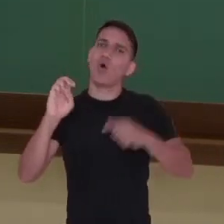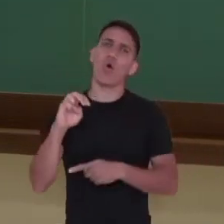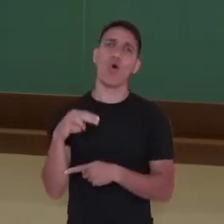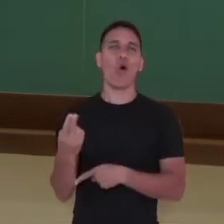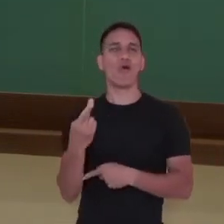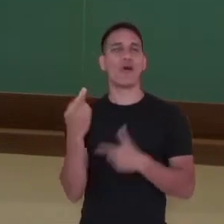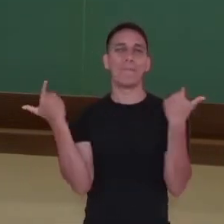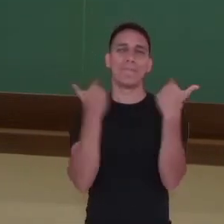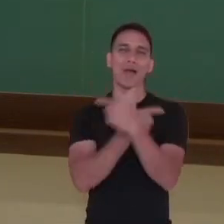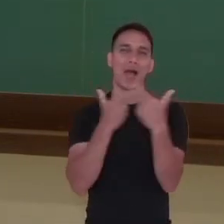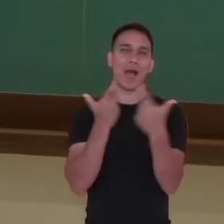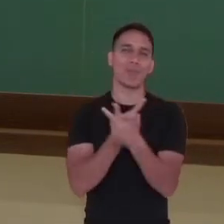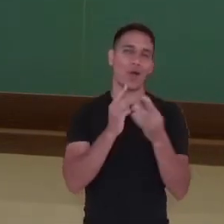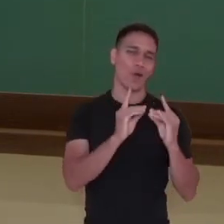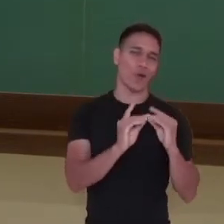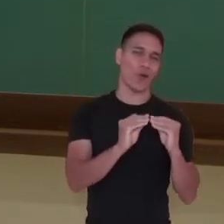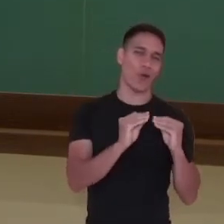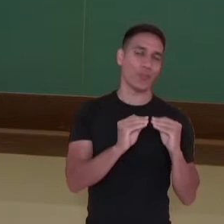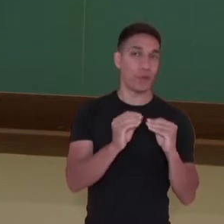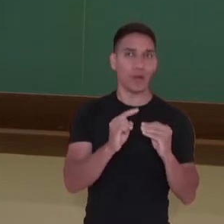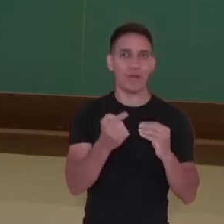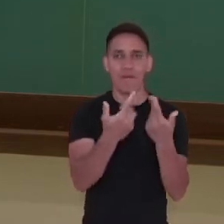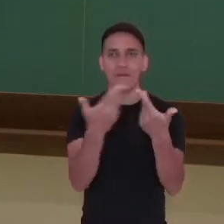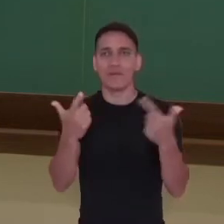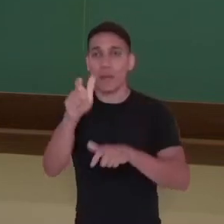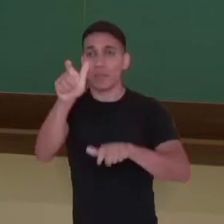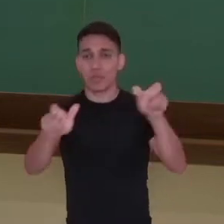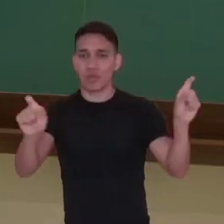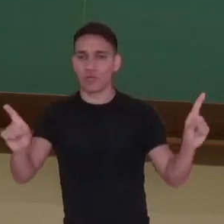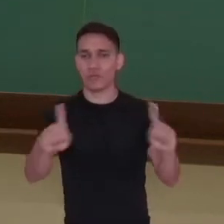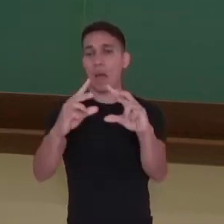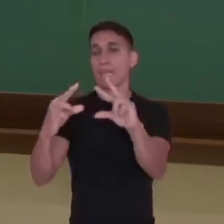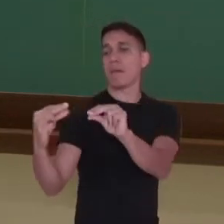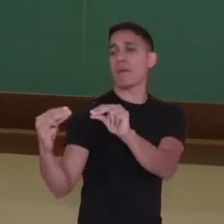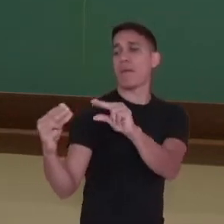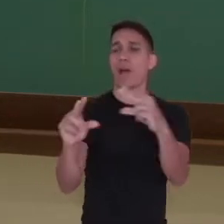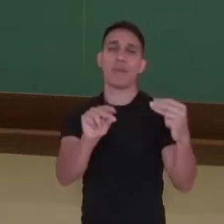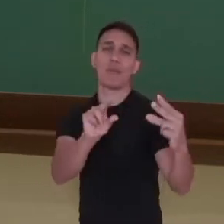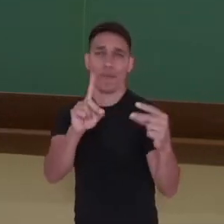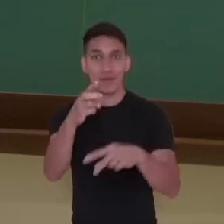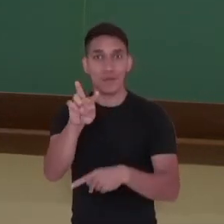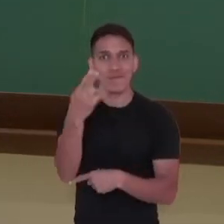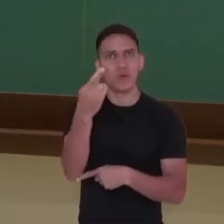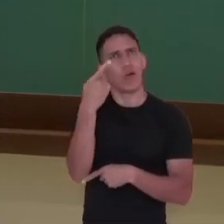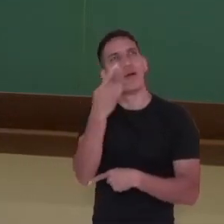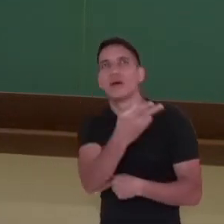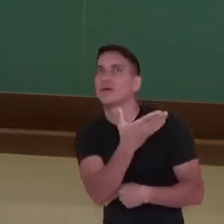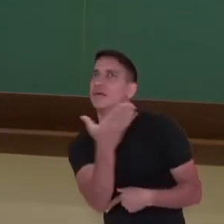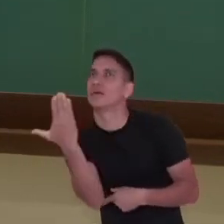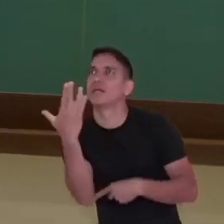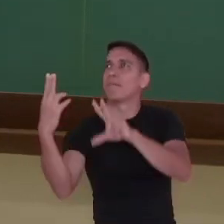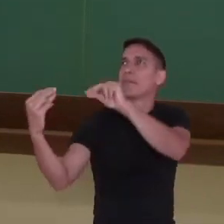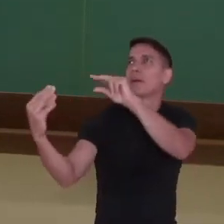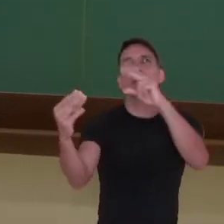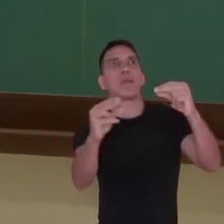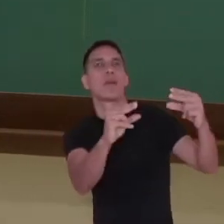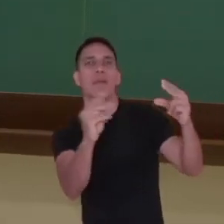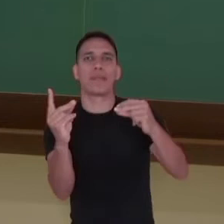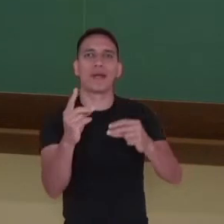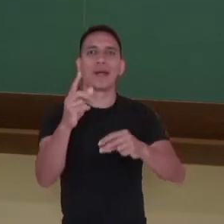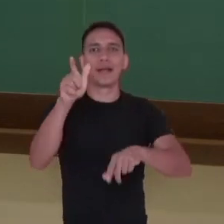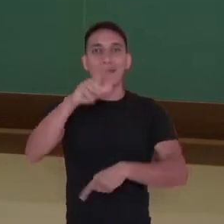romântica. Os atores estão falando. Você ouviu. Os atores estão